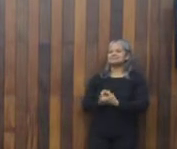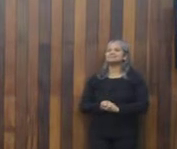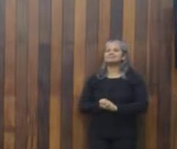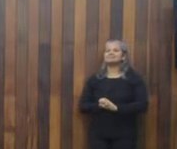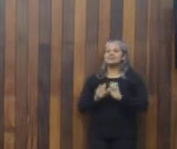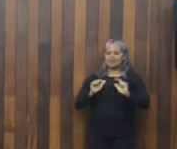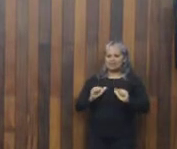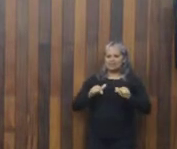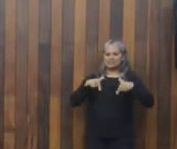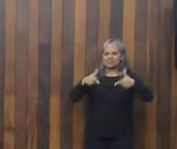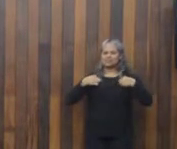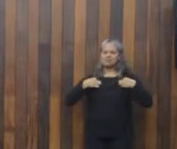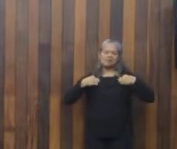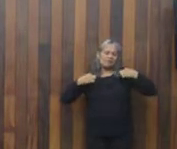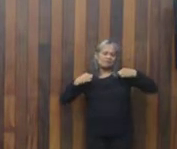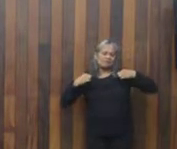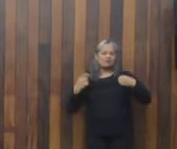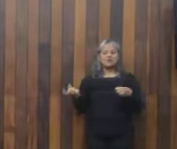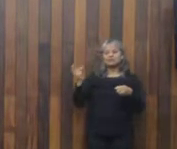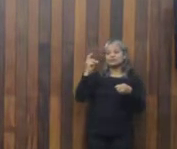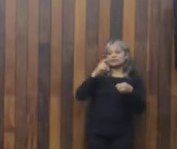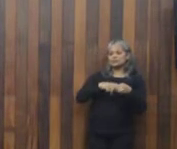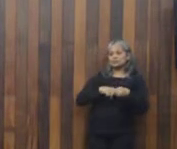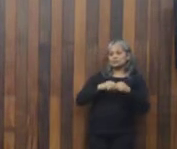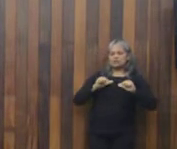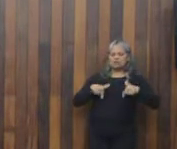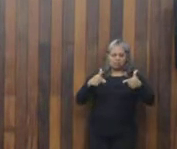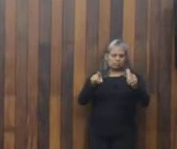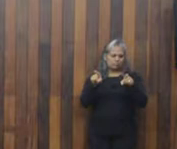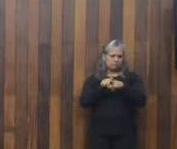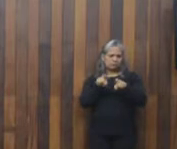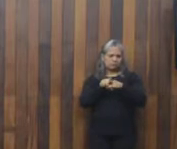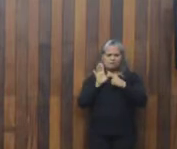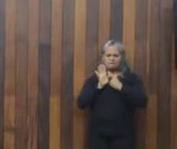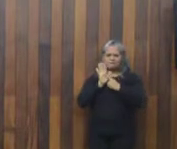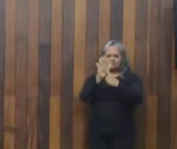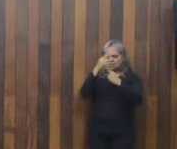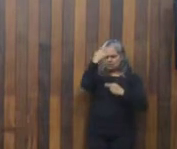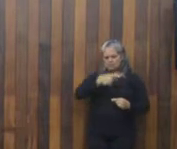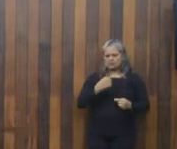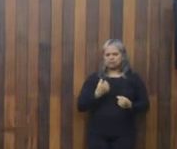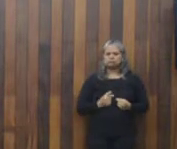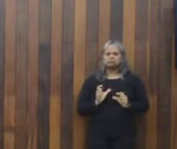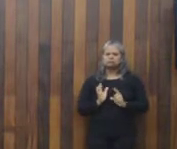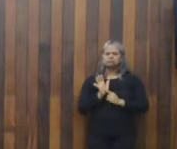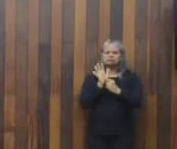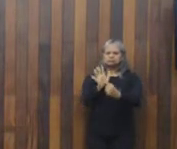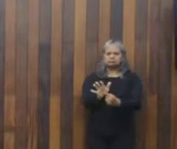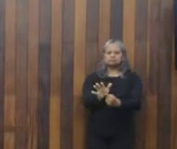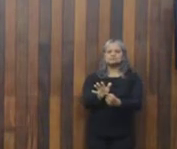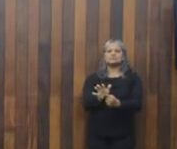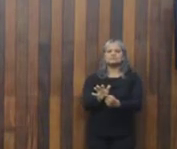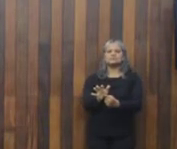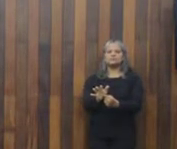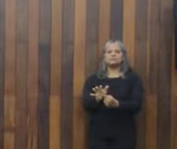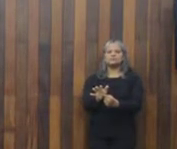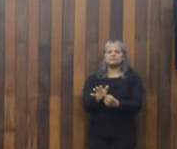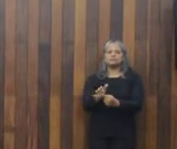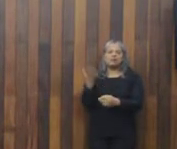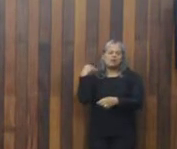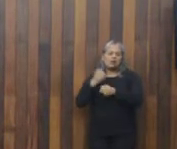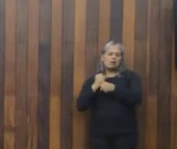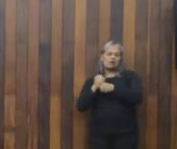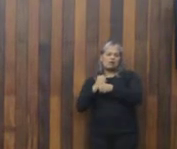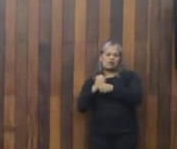no voluntarismo, reativou e atua à frente do Conselho Comunitário de Segurança de Cabo Frio desde